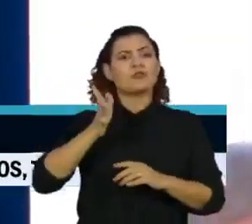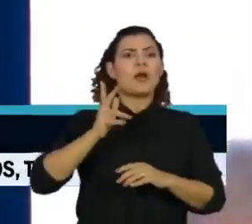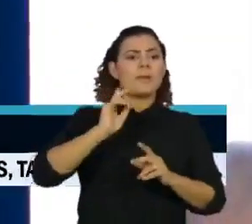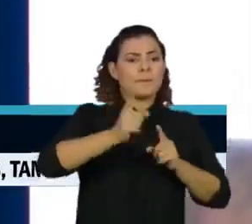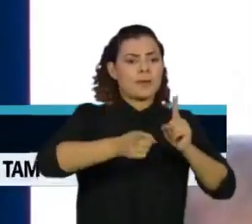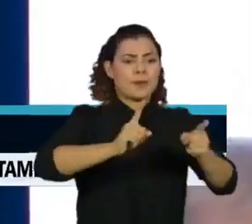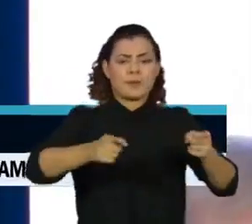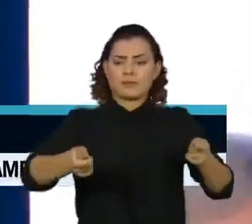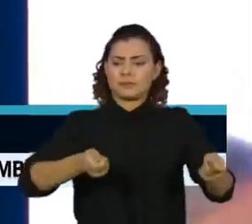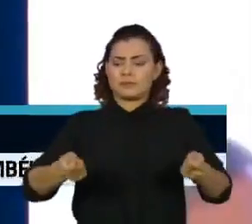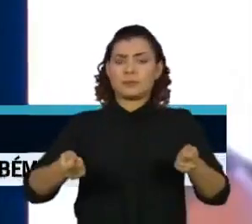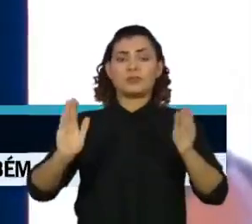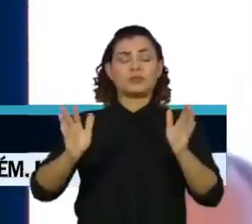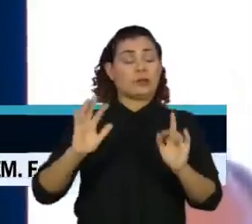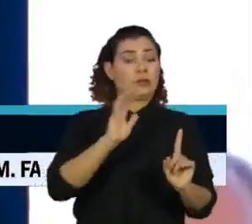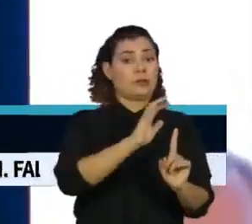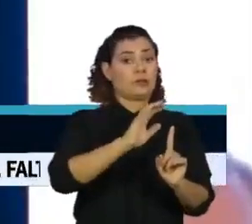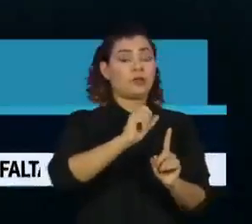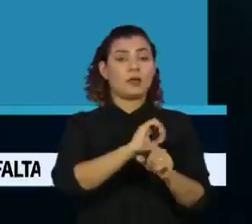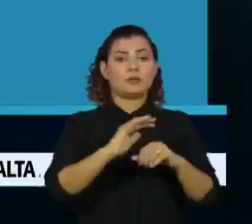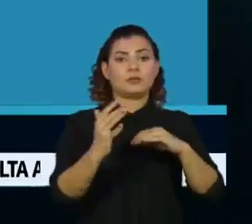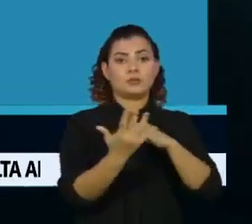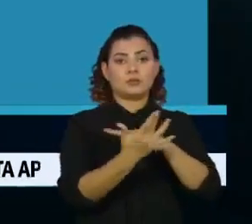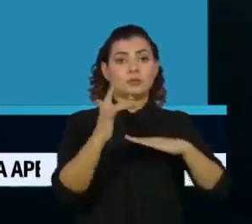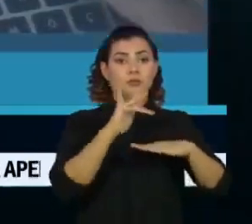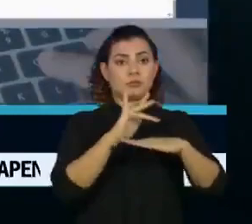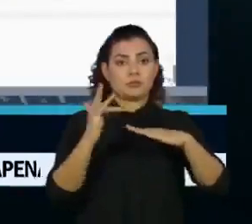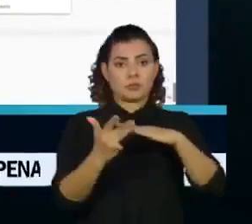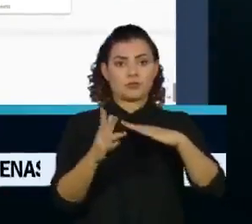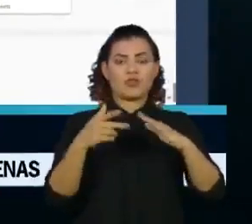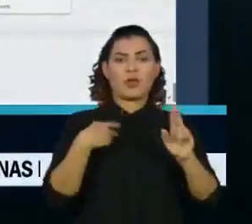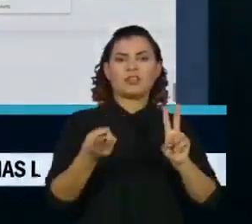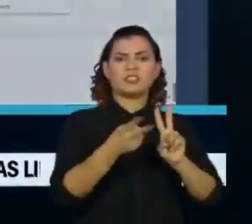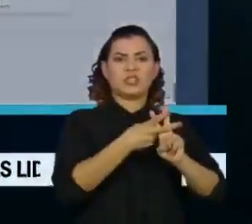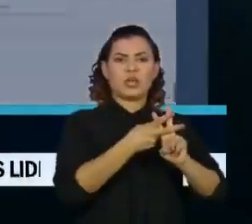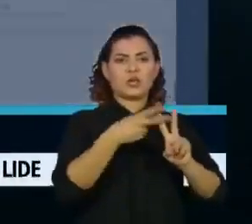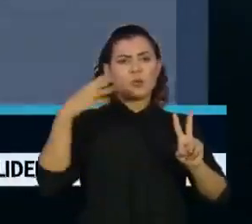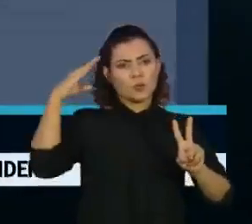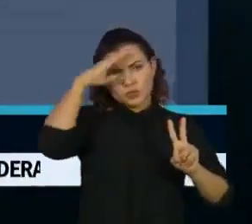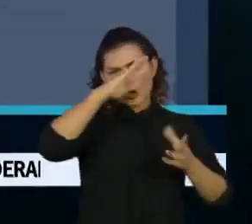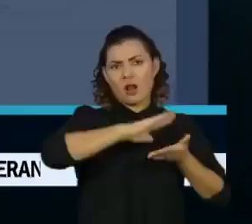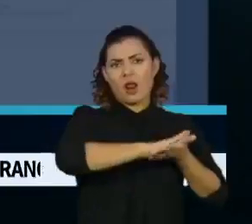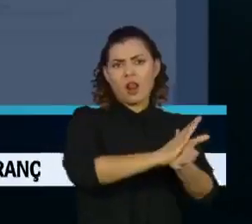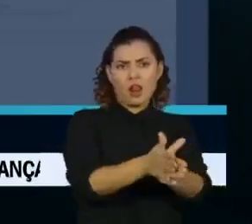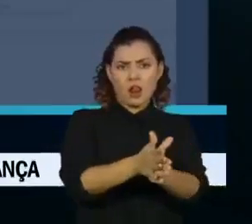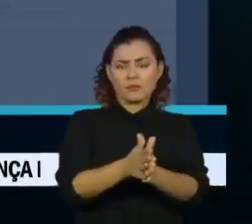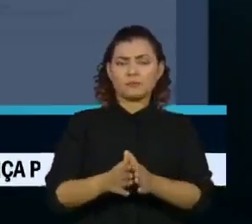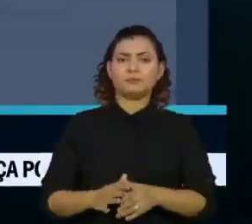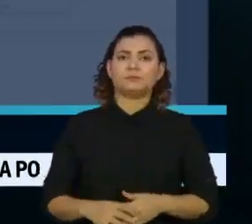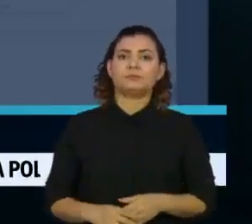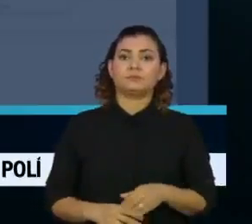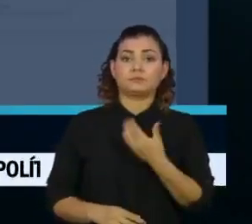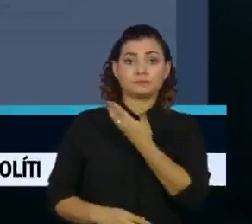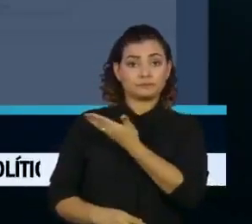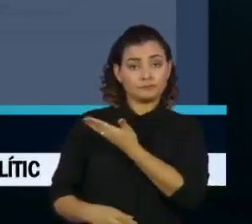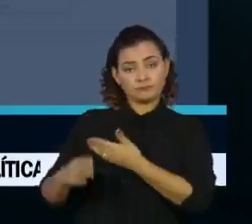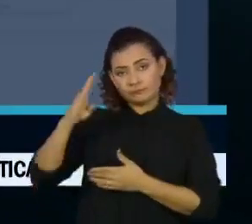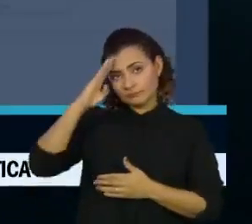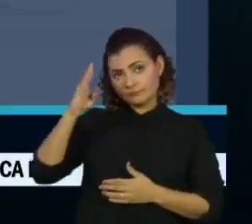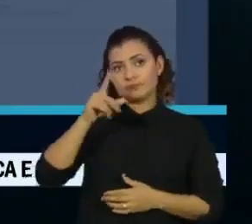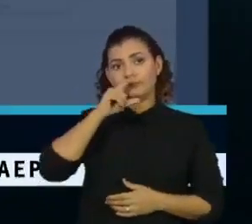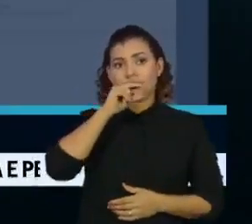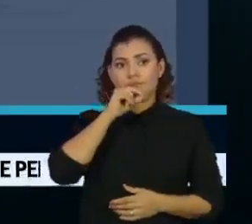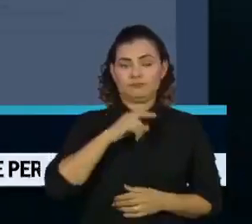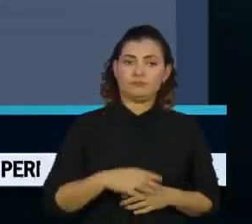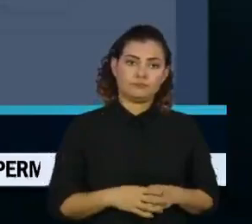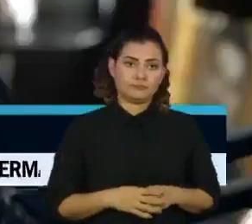pandemia também ganhou destaque nas redes sociais. A hashtag BolsonaroGenocida aparece entre as mais usadas no